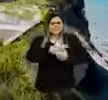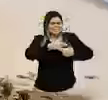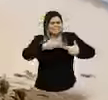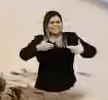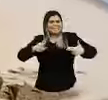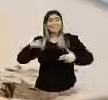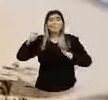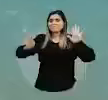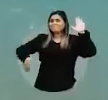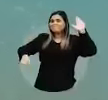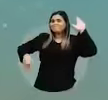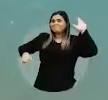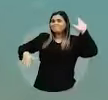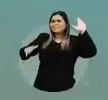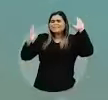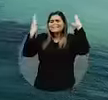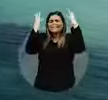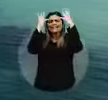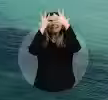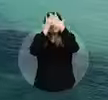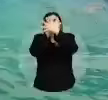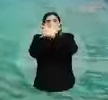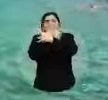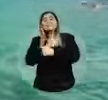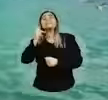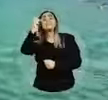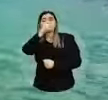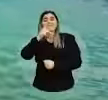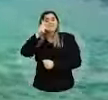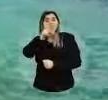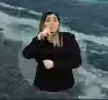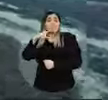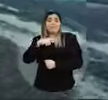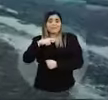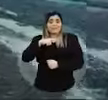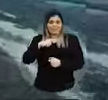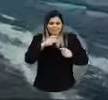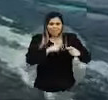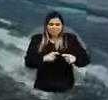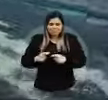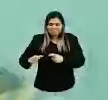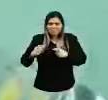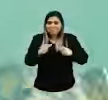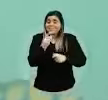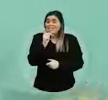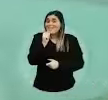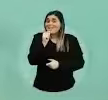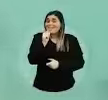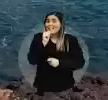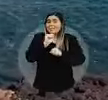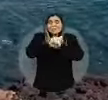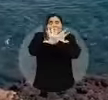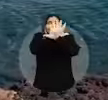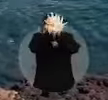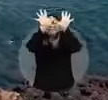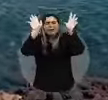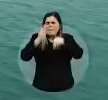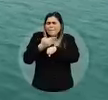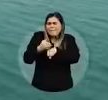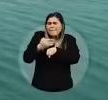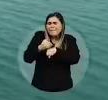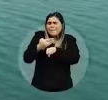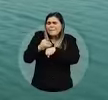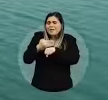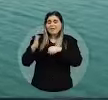Entre tantas praias urbanas e paradisíacas, a Paraíba também tem piscinas naturais de águas cristalinas para você